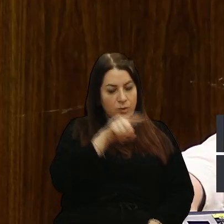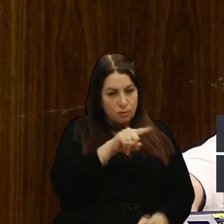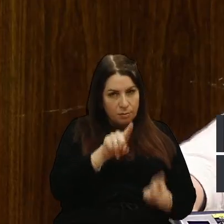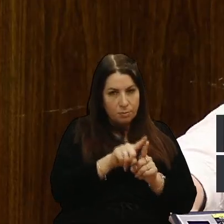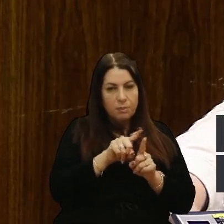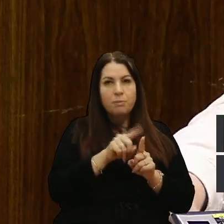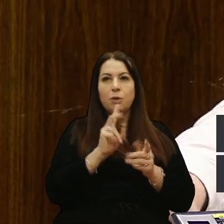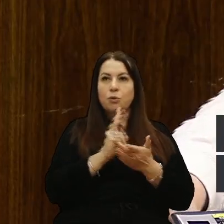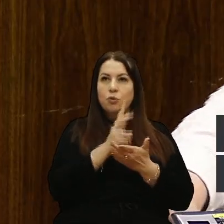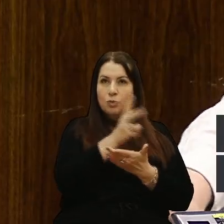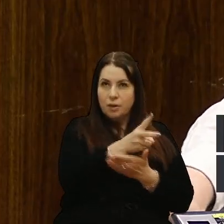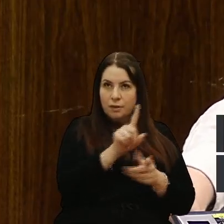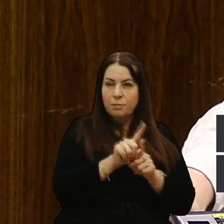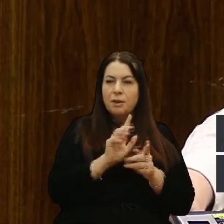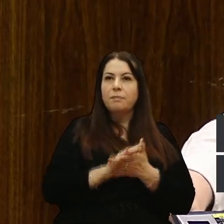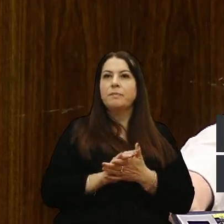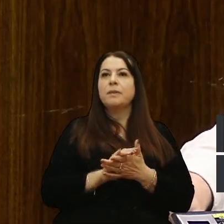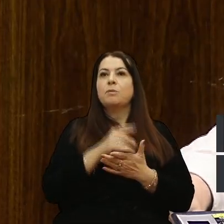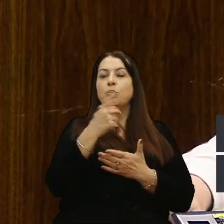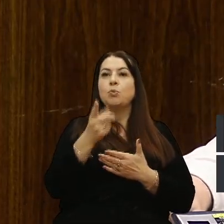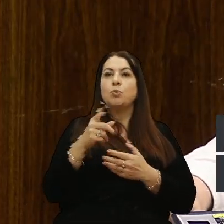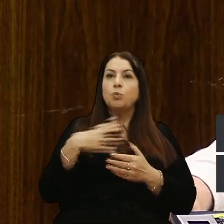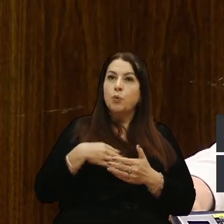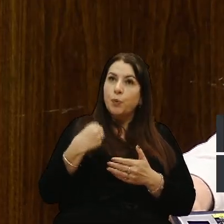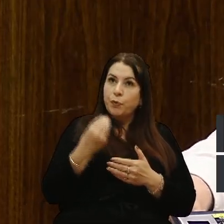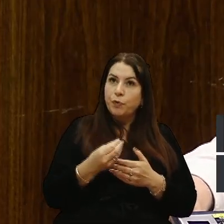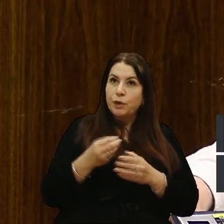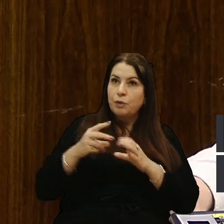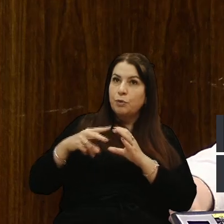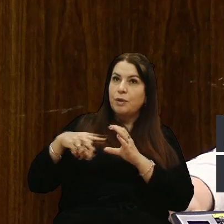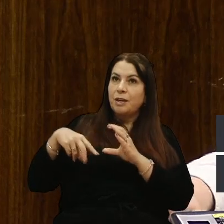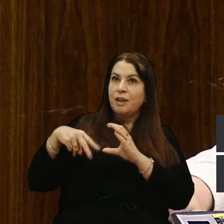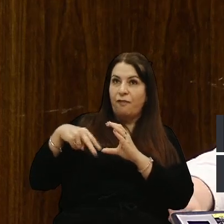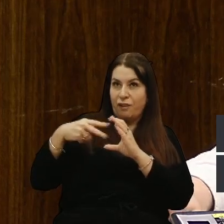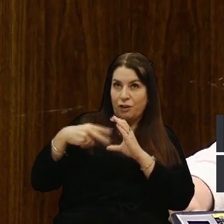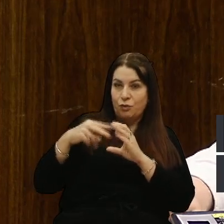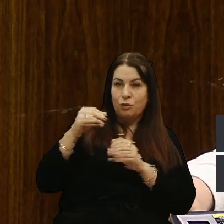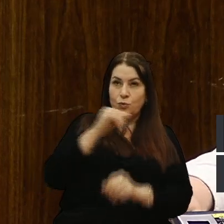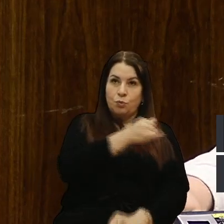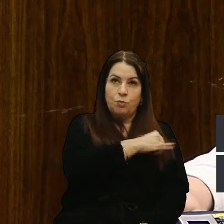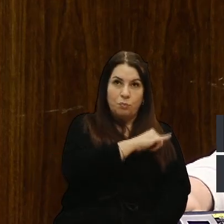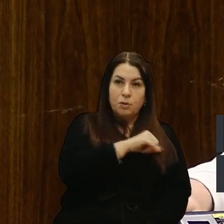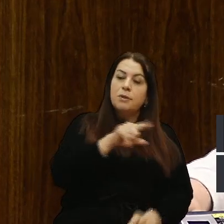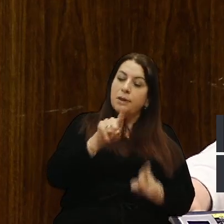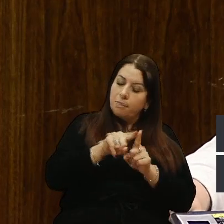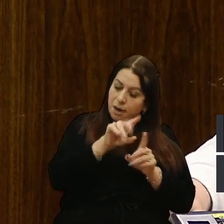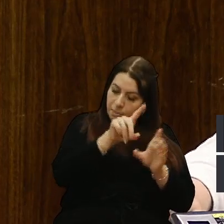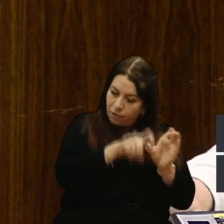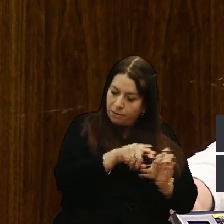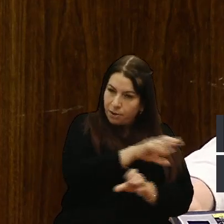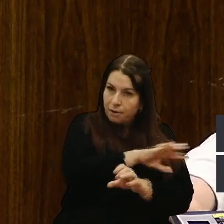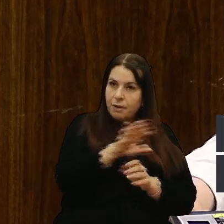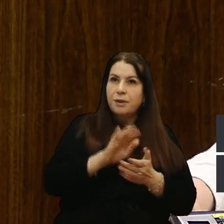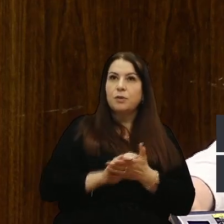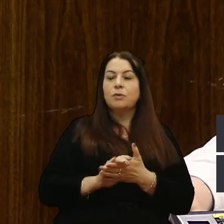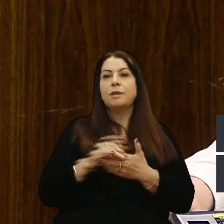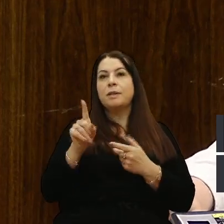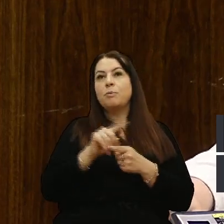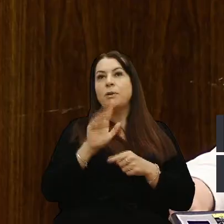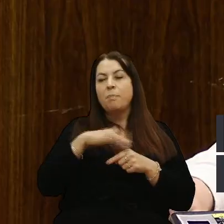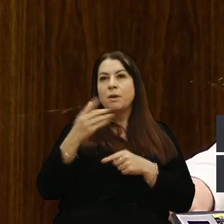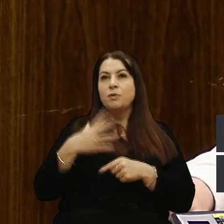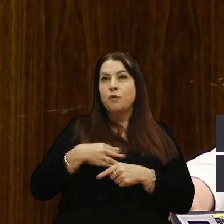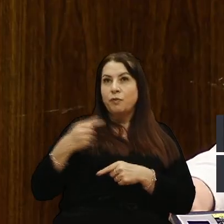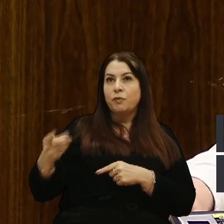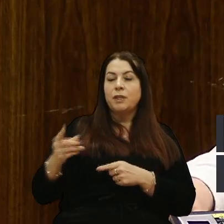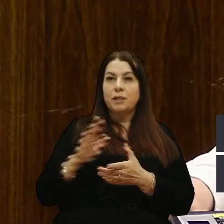para mamar também. Botou outro filho na Câmara de Vereadores do Rio de Janeiro para mamar também. Depois botou mais um